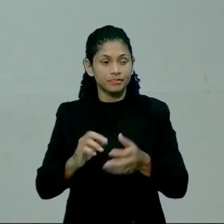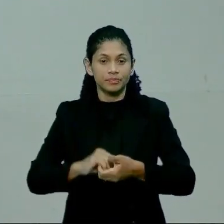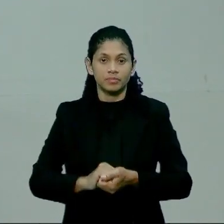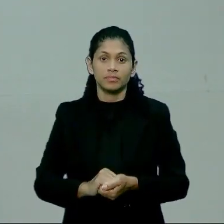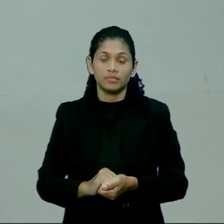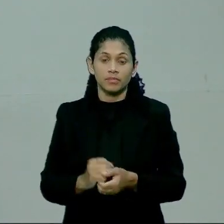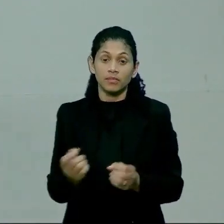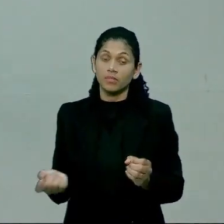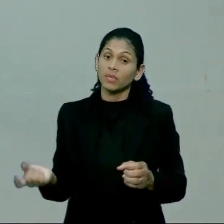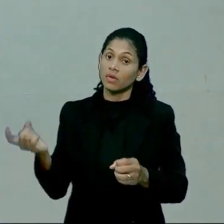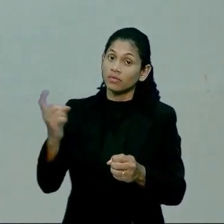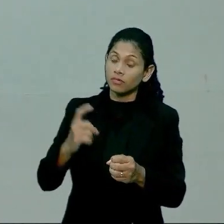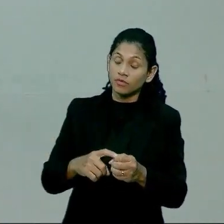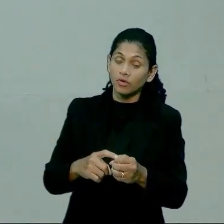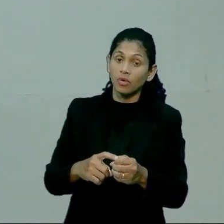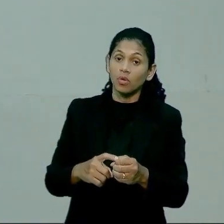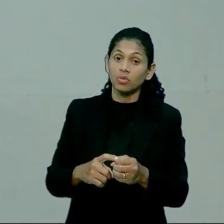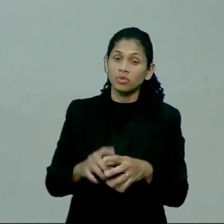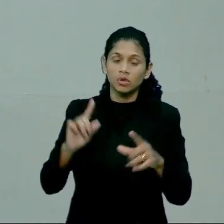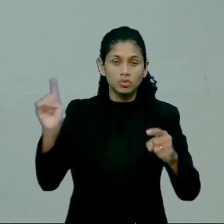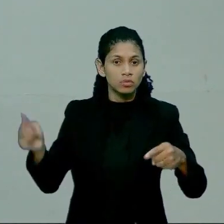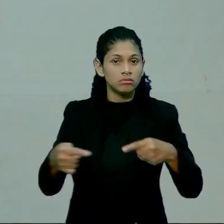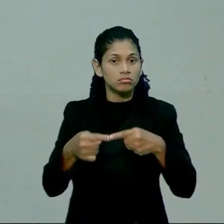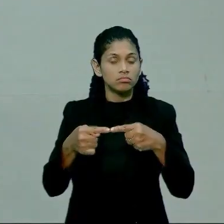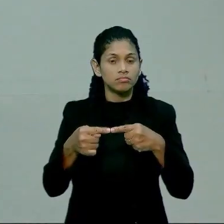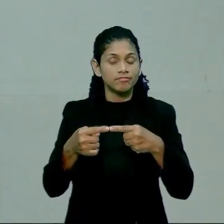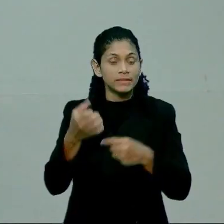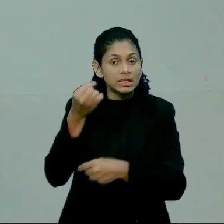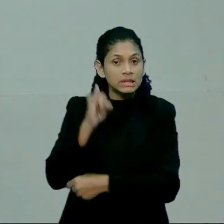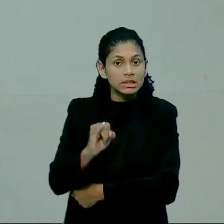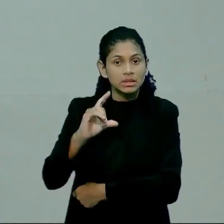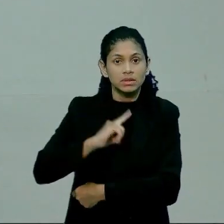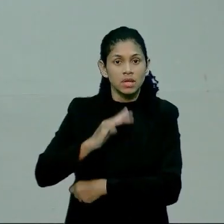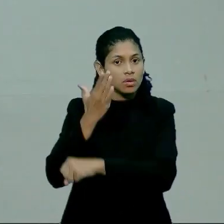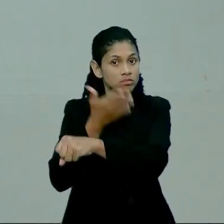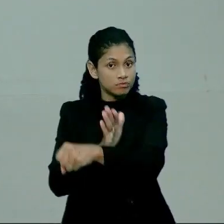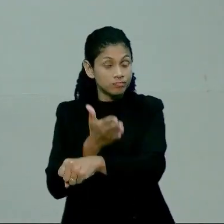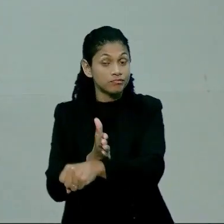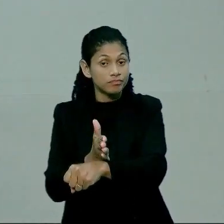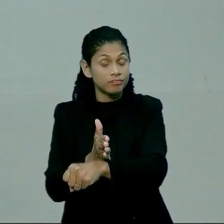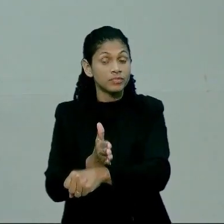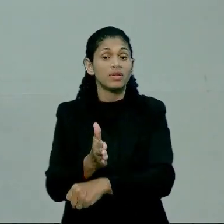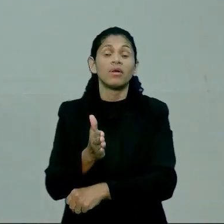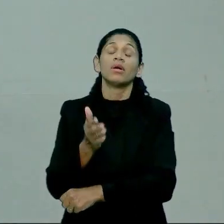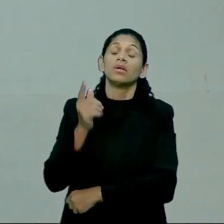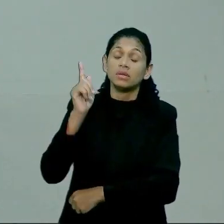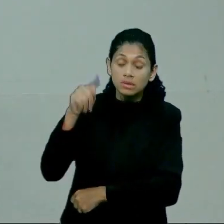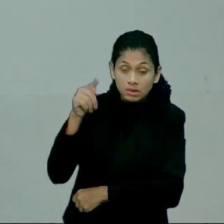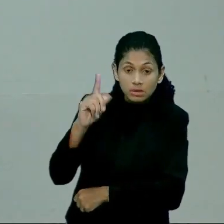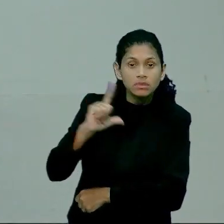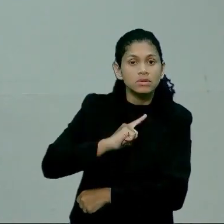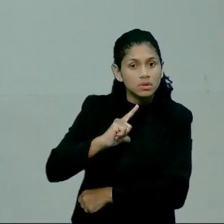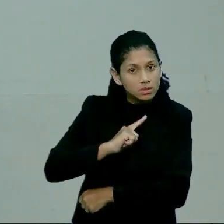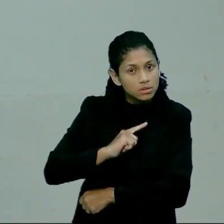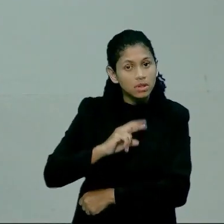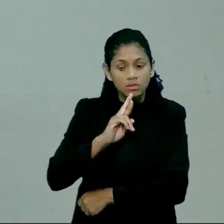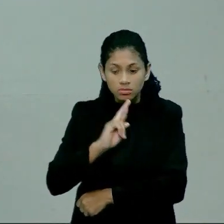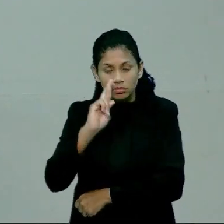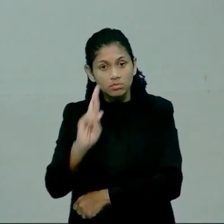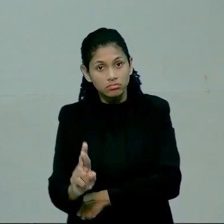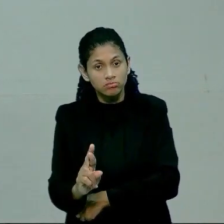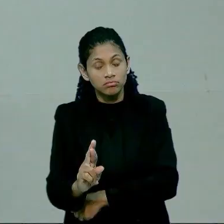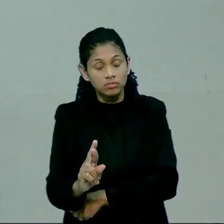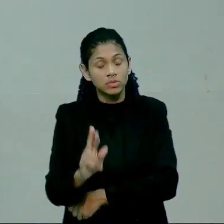com o quê? Com o que eu acabei de falar. Se tem um exercício, ele vai ter um efeito, vai ter uma causa. Então é sempre fazer